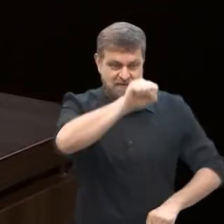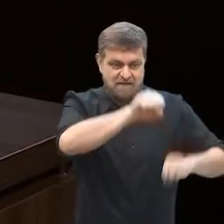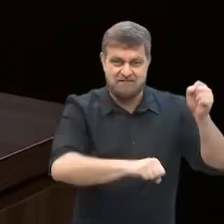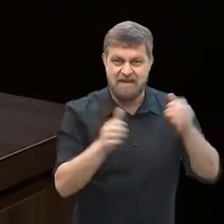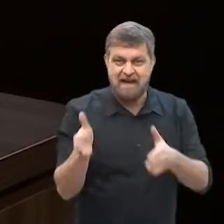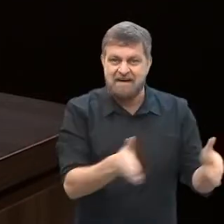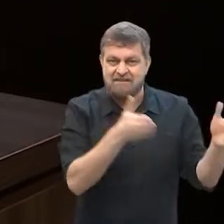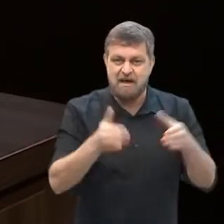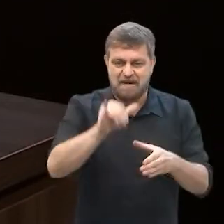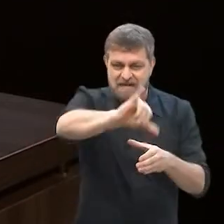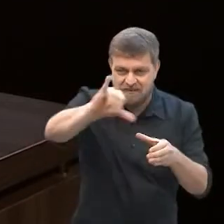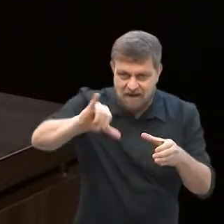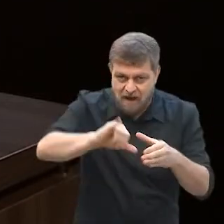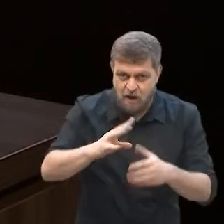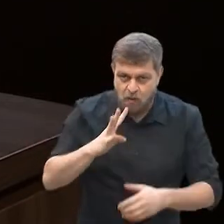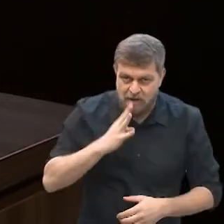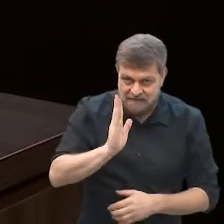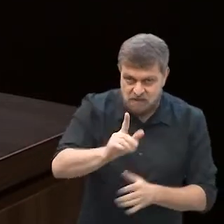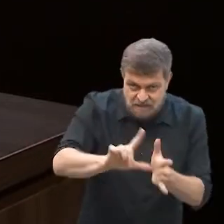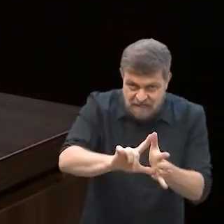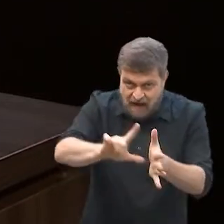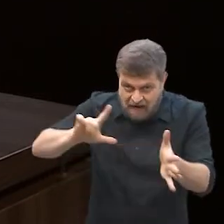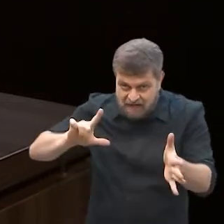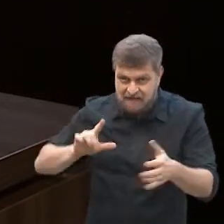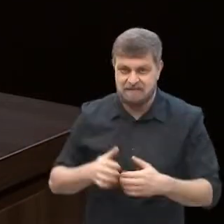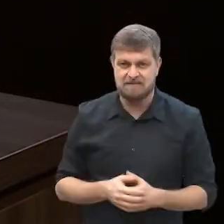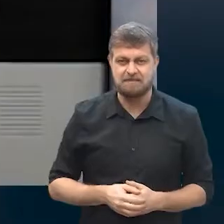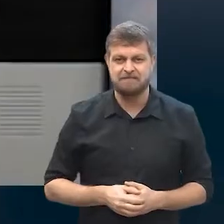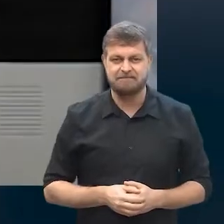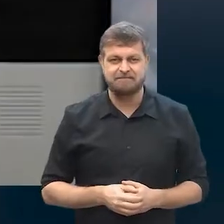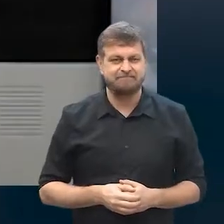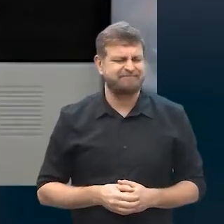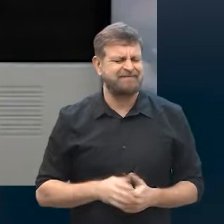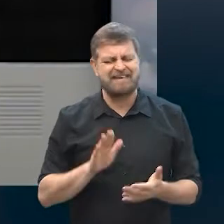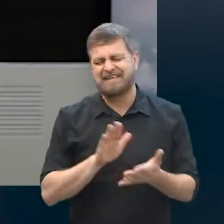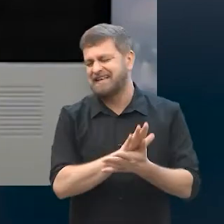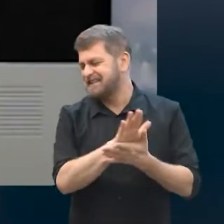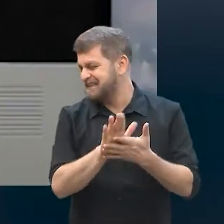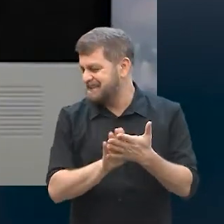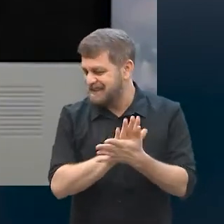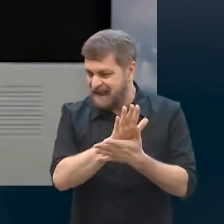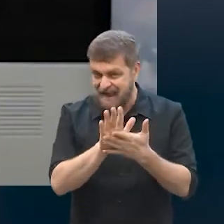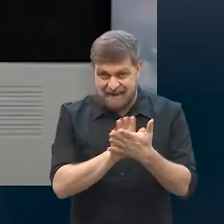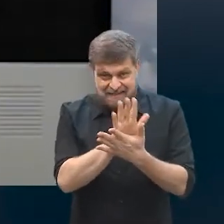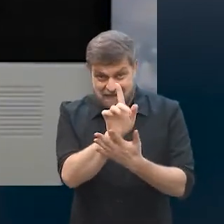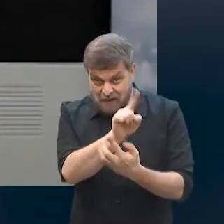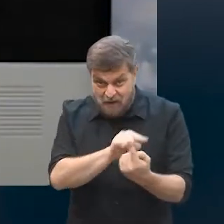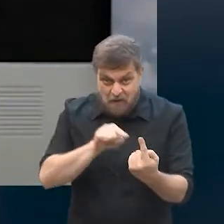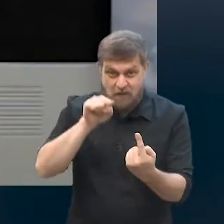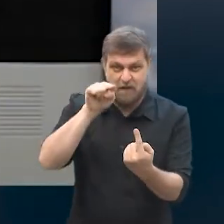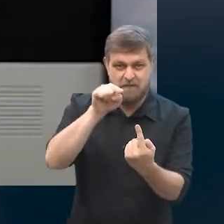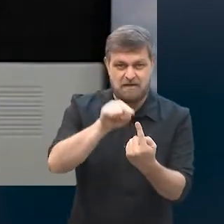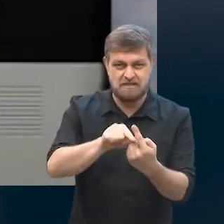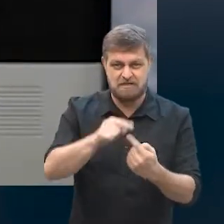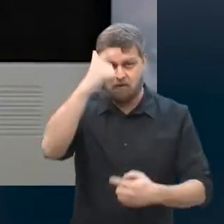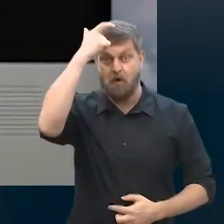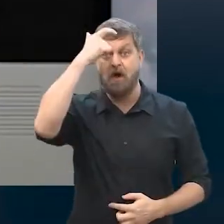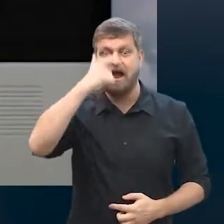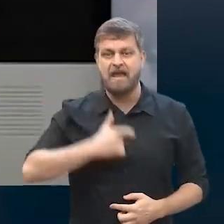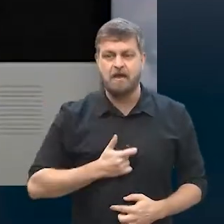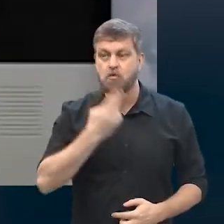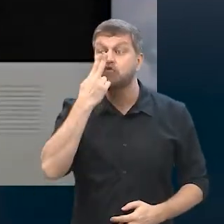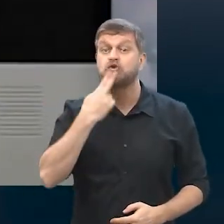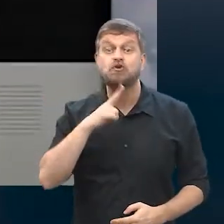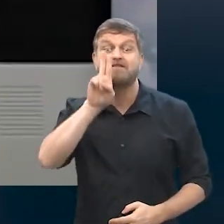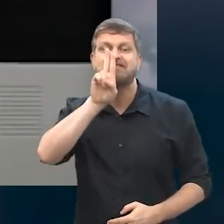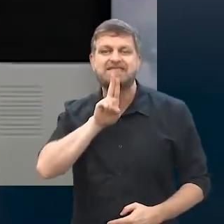vinagre? Você já conhecia esse mercado antes? Me conta um pouquinho. Nada. O meu objetivo era, quando eu falei, vou abrir uma sorveteria,